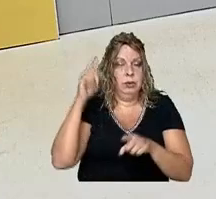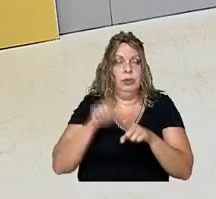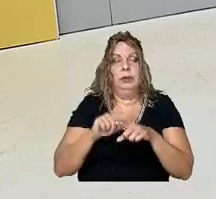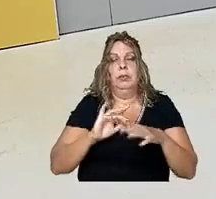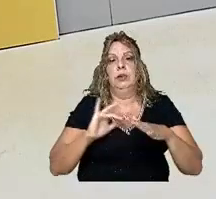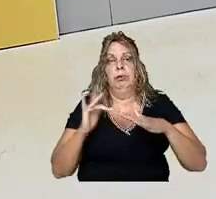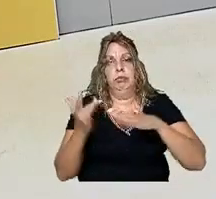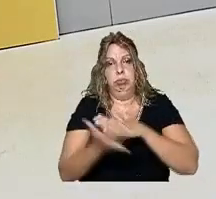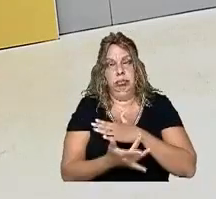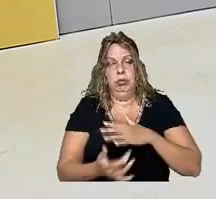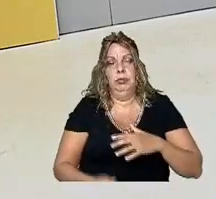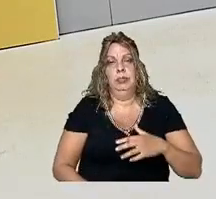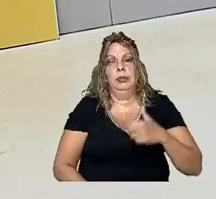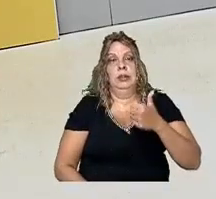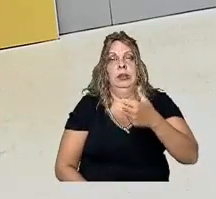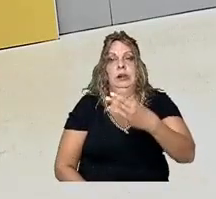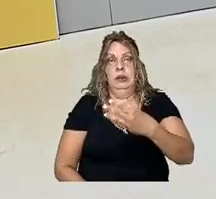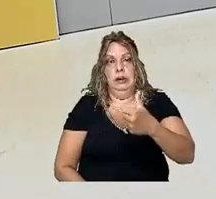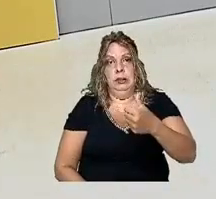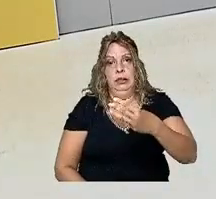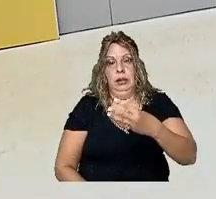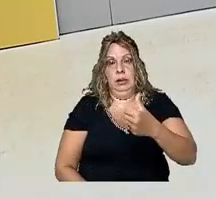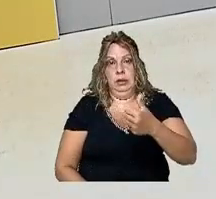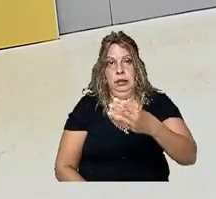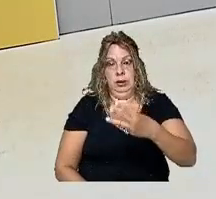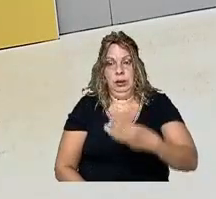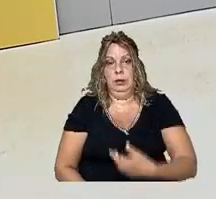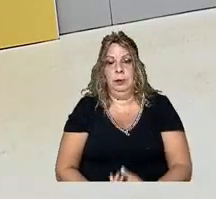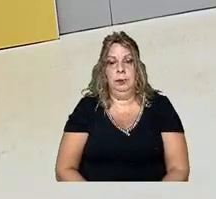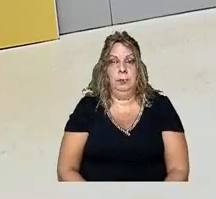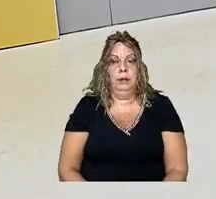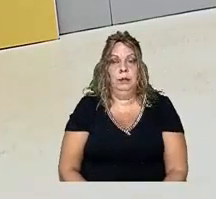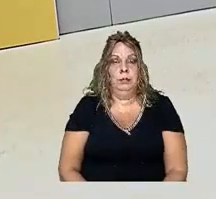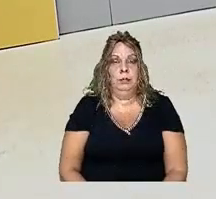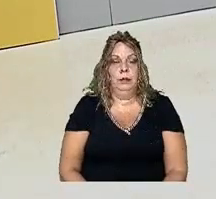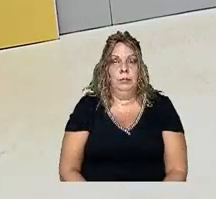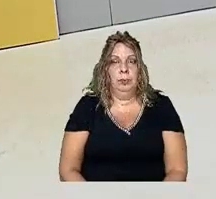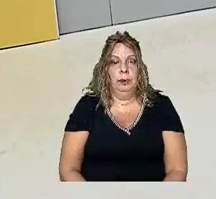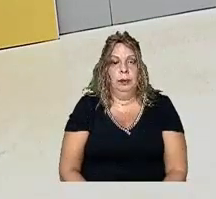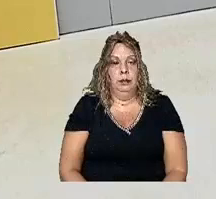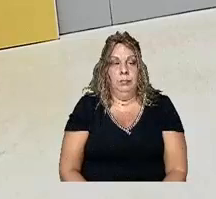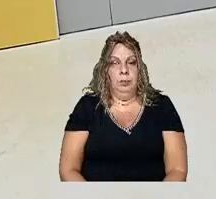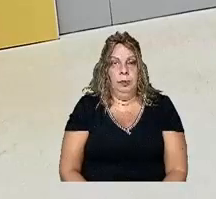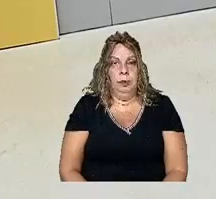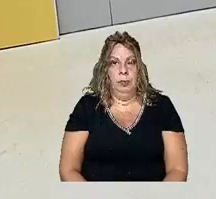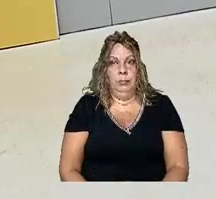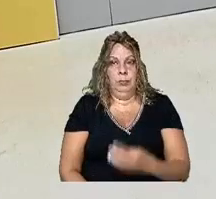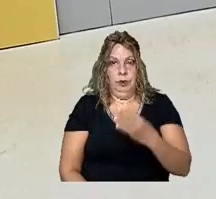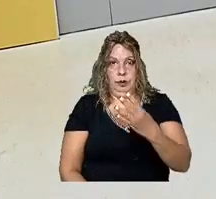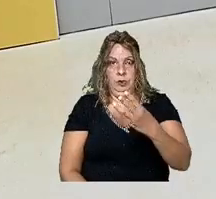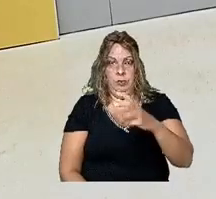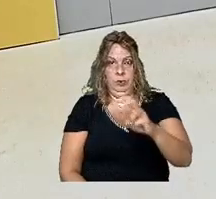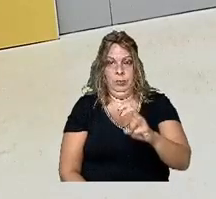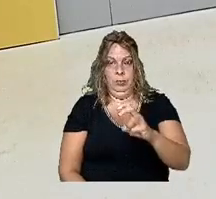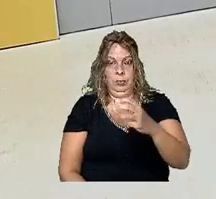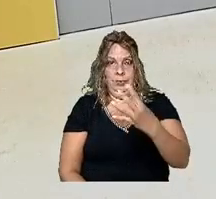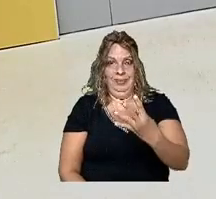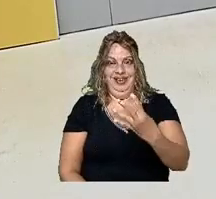número 13, número 13, saiu o número 13, agora é a vez do número